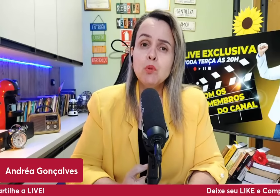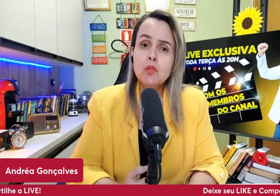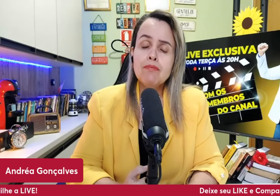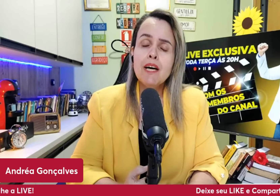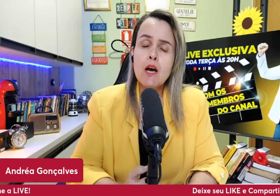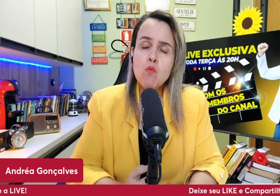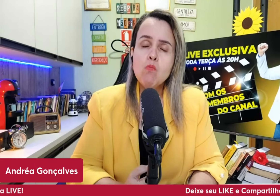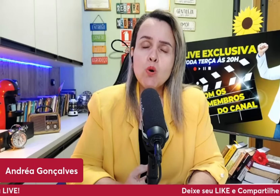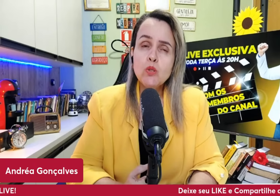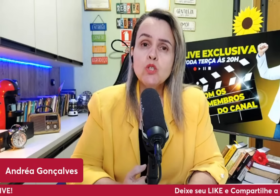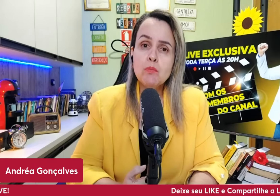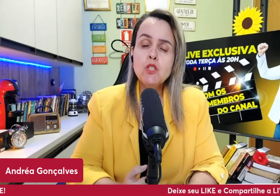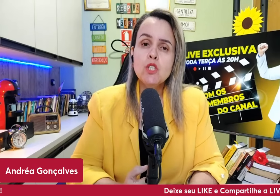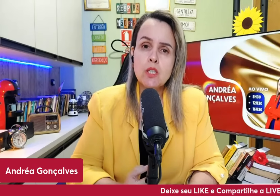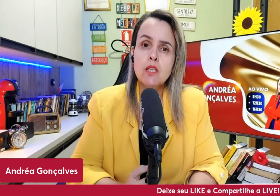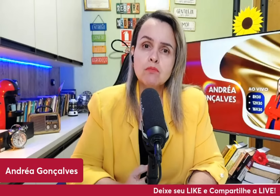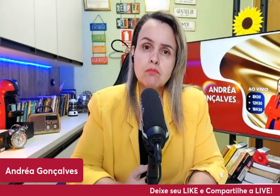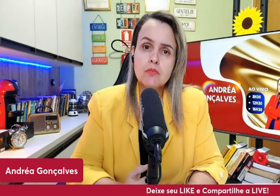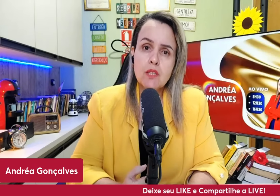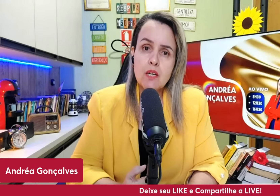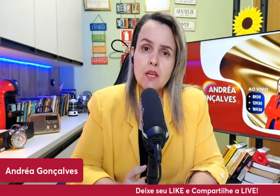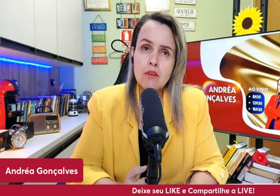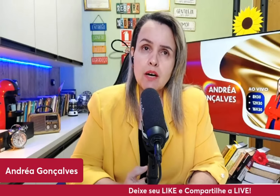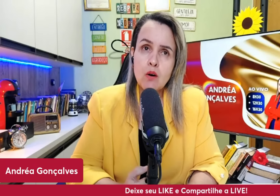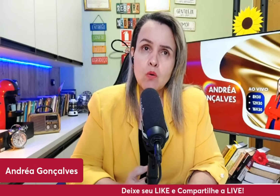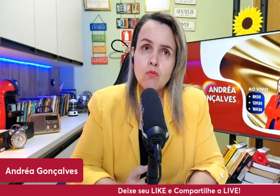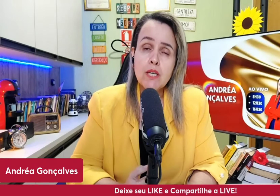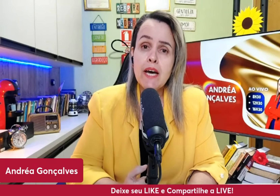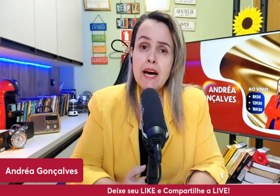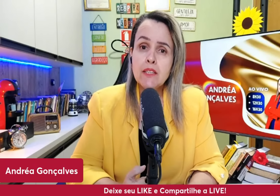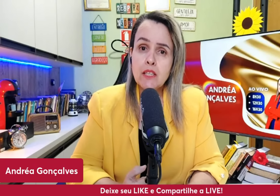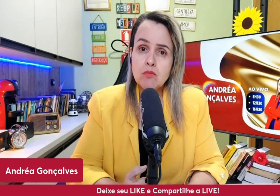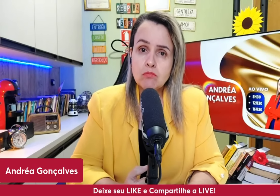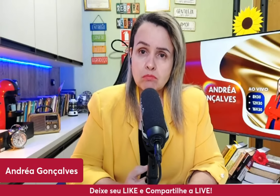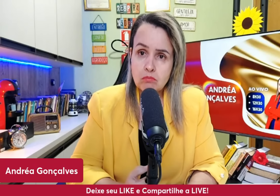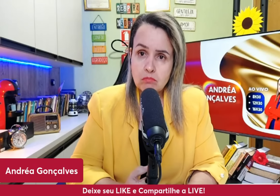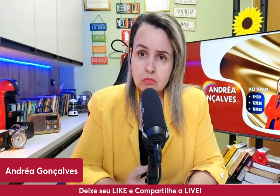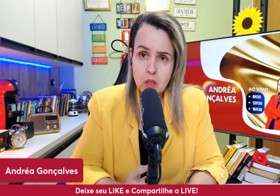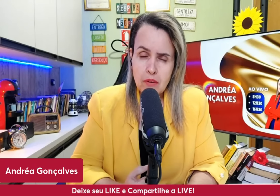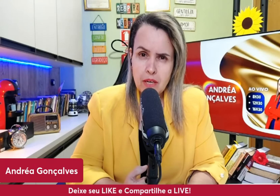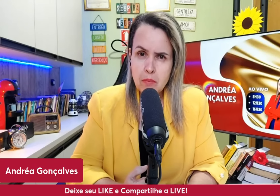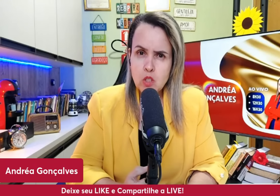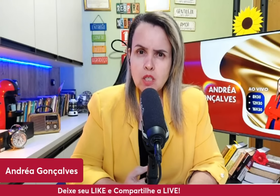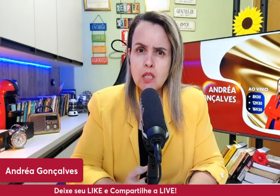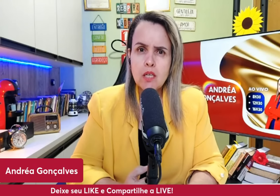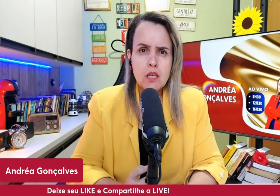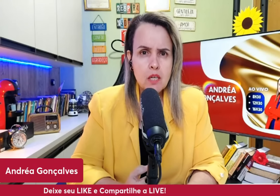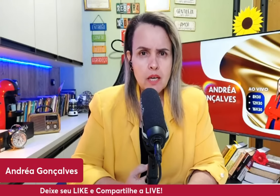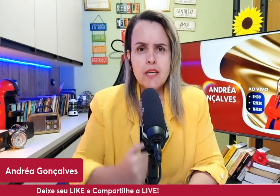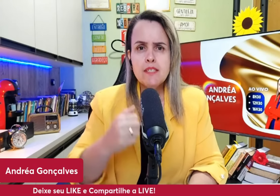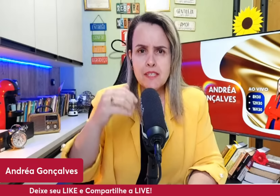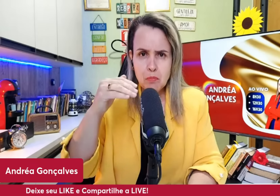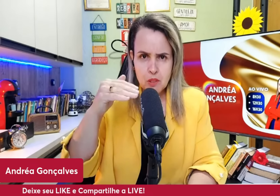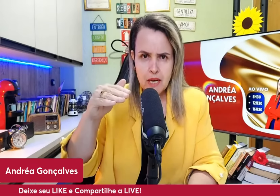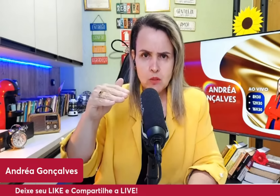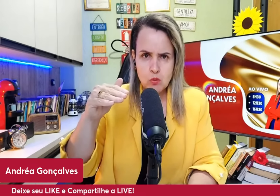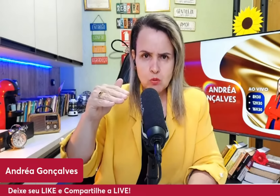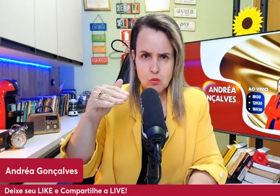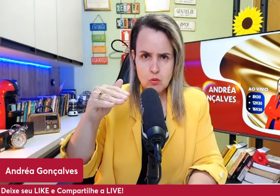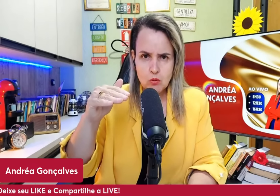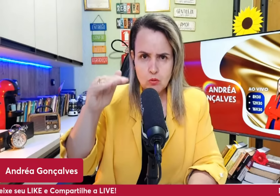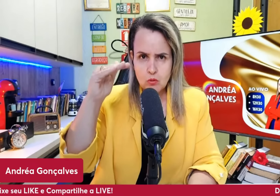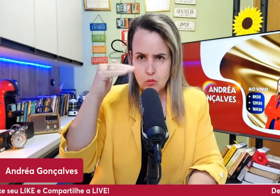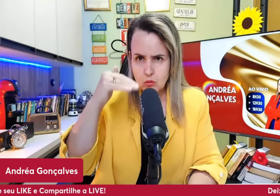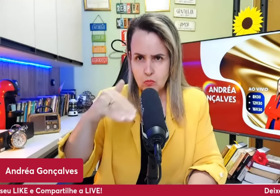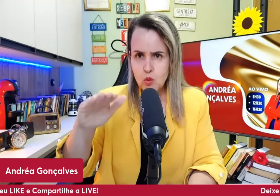na Tribuna falar um monte de mentira a o Van Garden foi lá falar mentira Esses